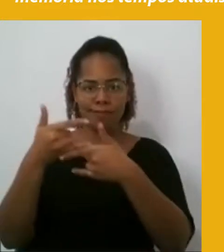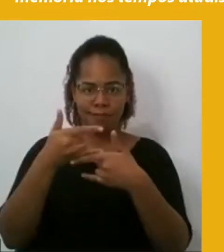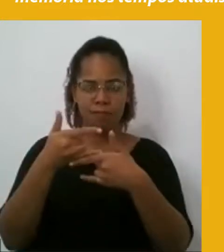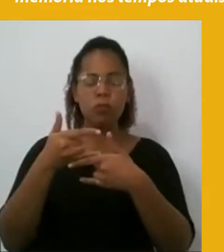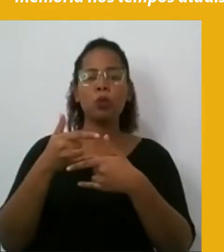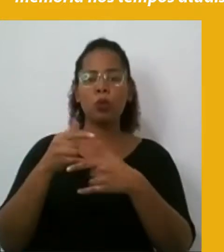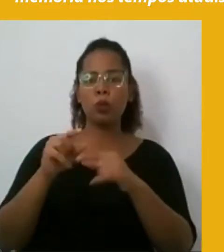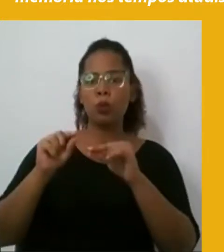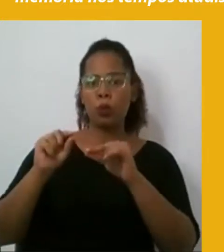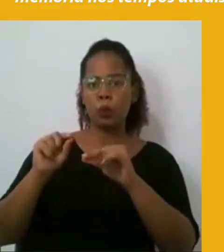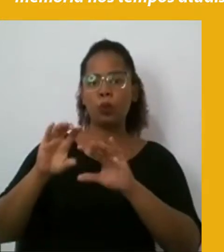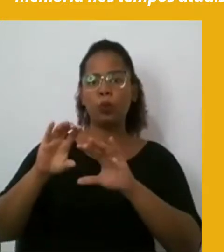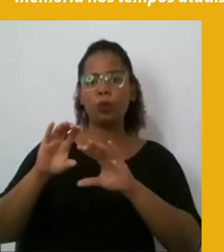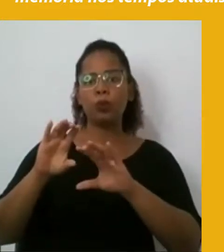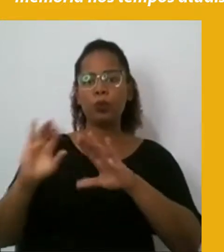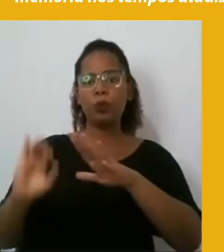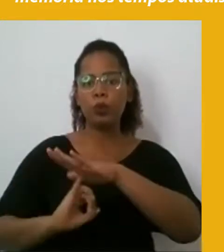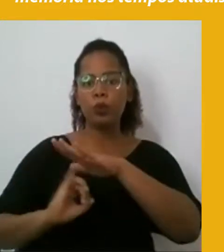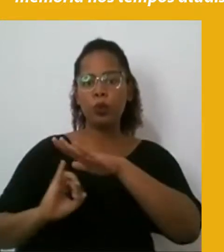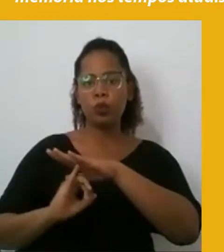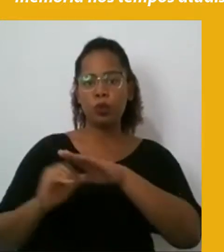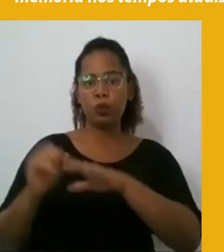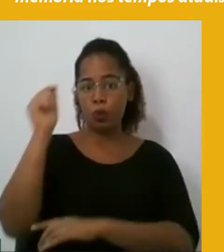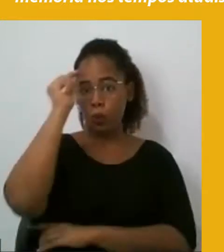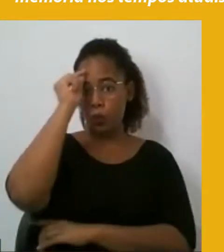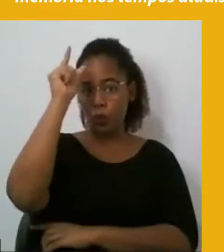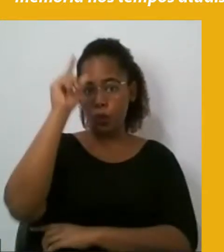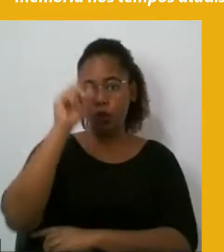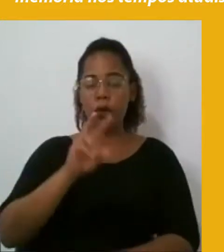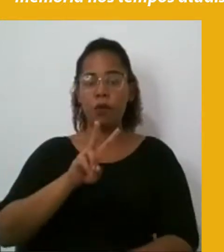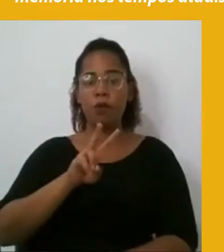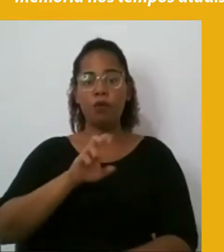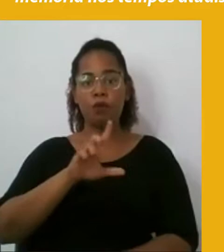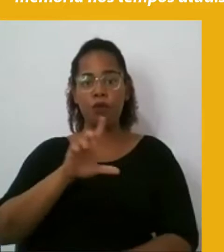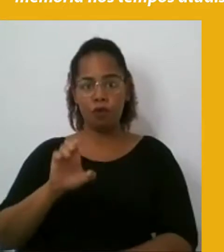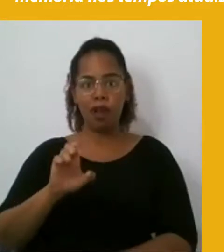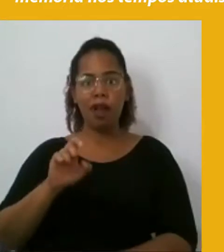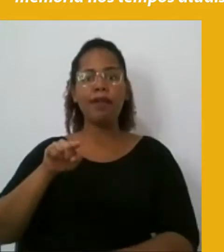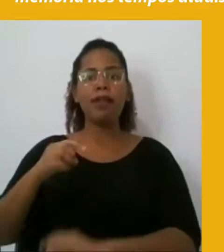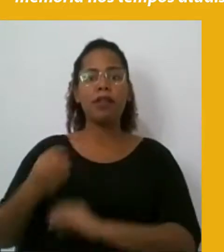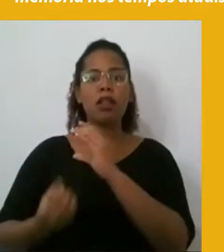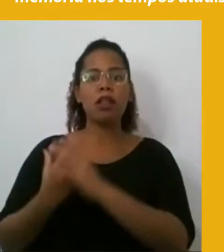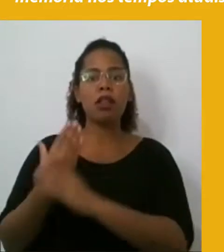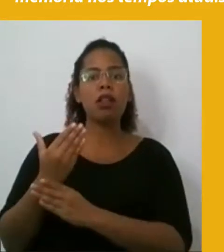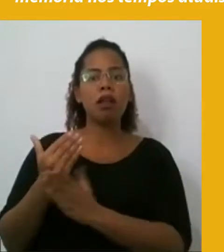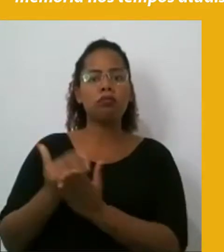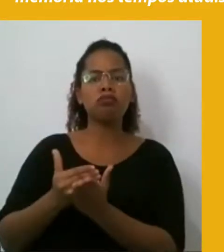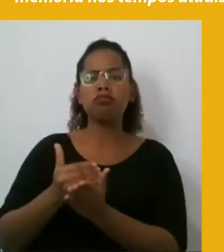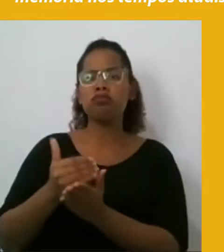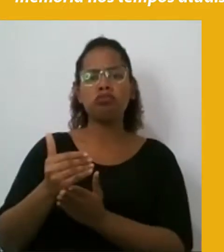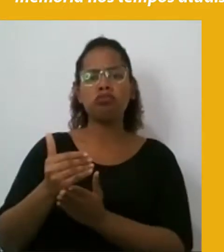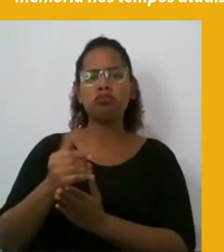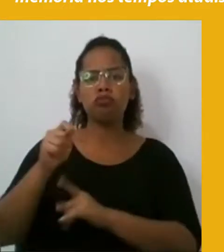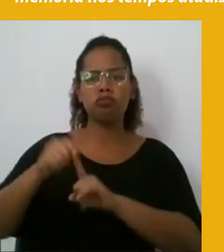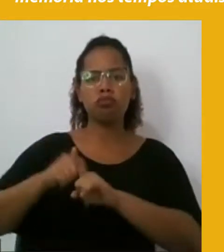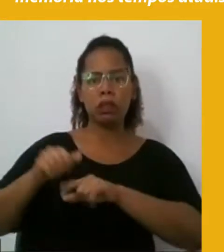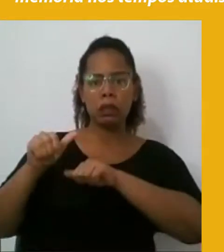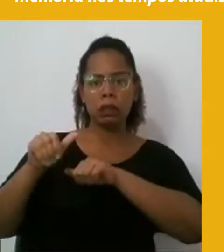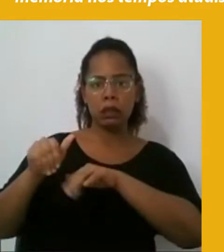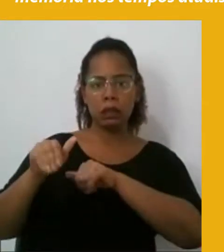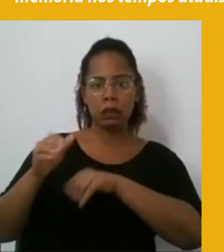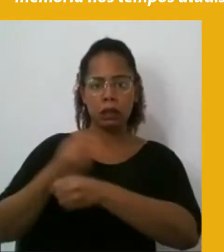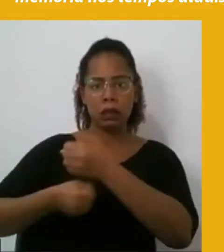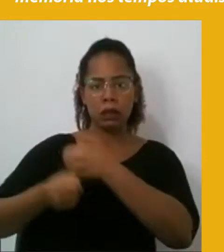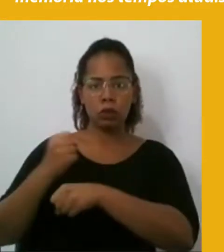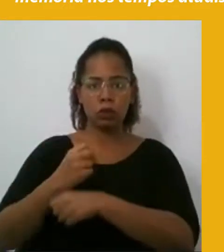em setembro de 2020, abarcando já uma série de iniciativas que a empresa vem desenvolvendo ao